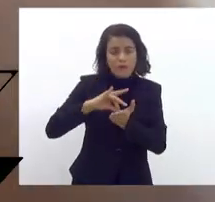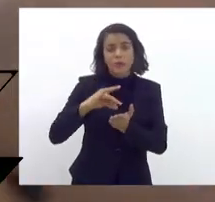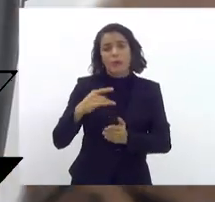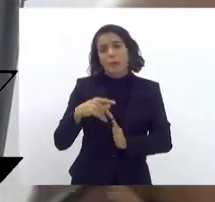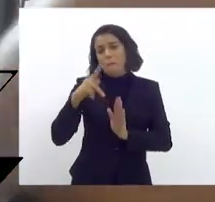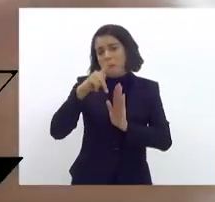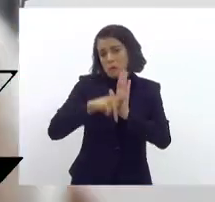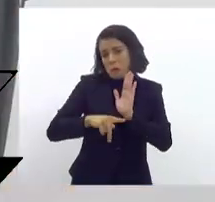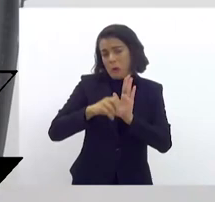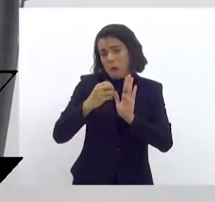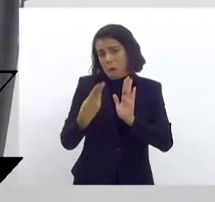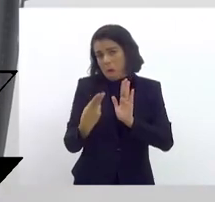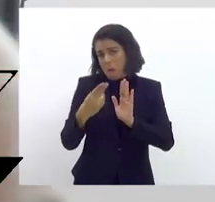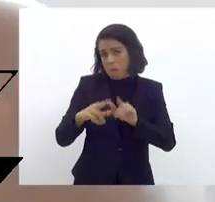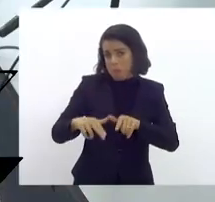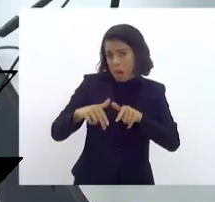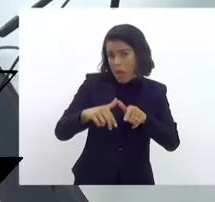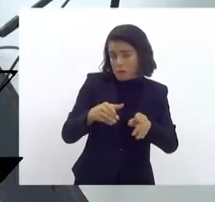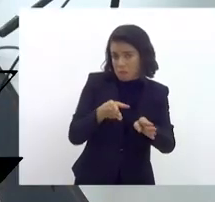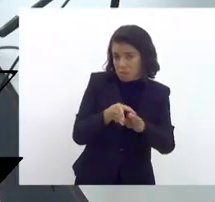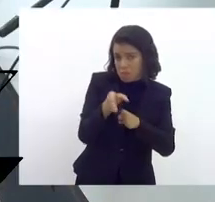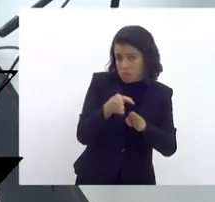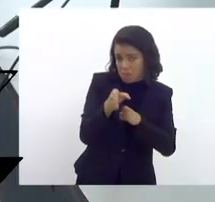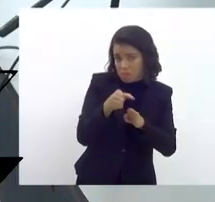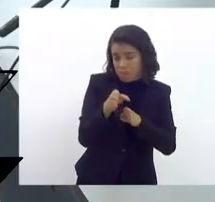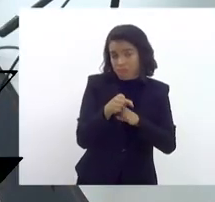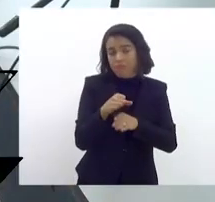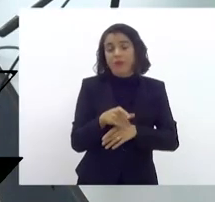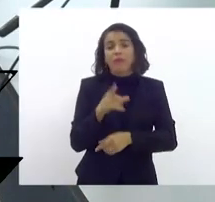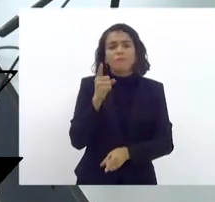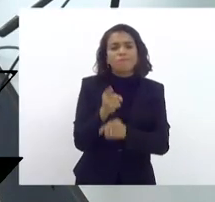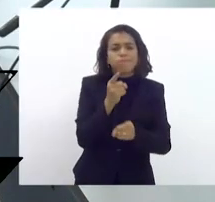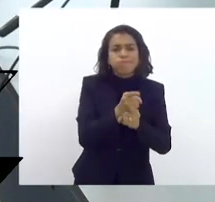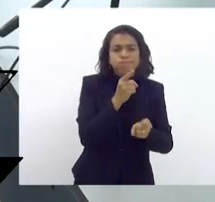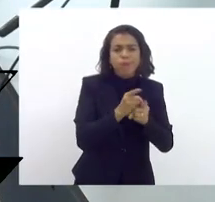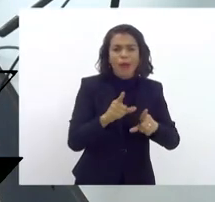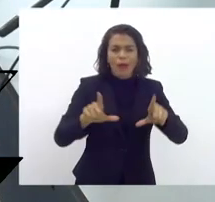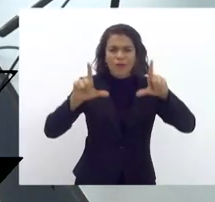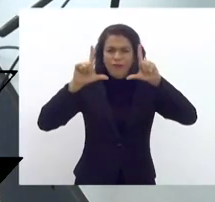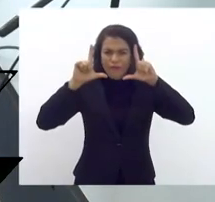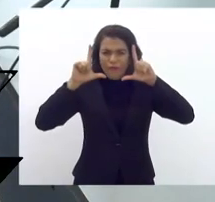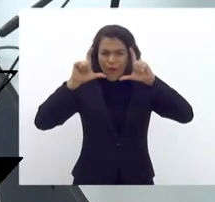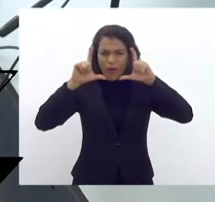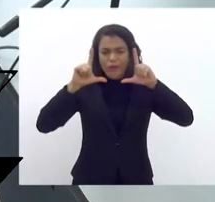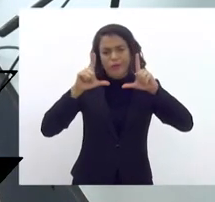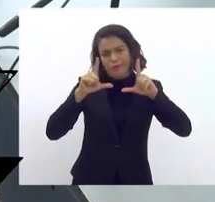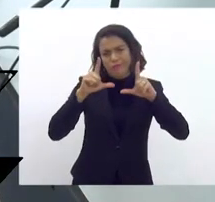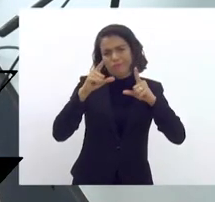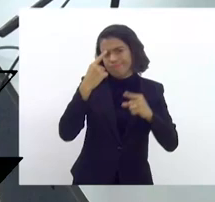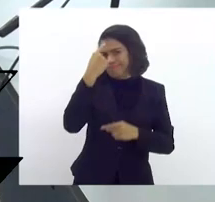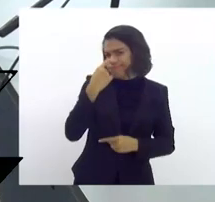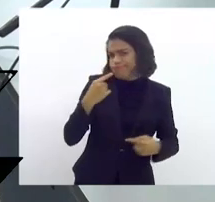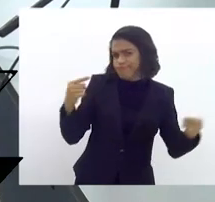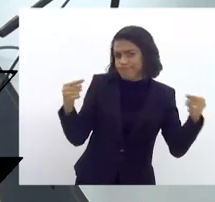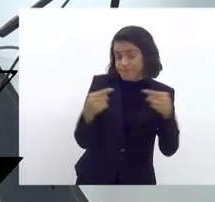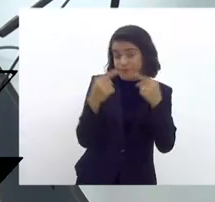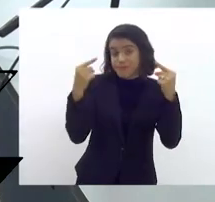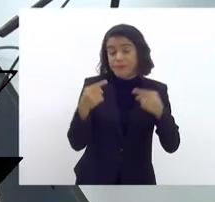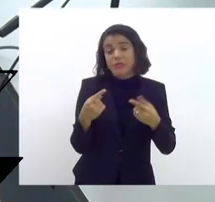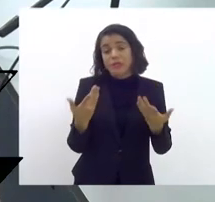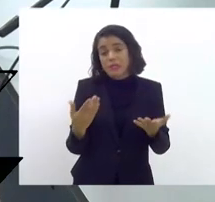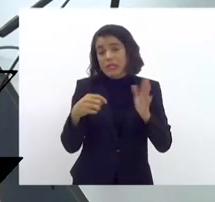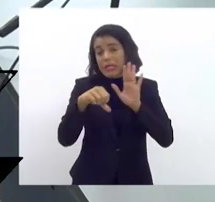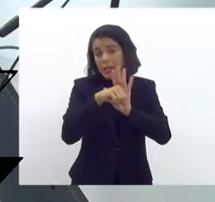ou Atos normativos que fundamentam o reconhecimento fotográfico como método de produção de prova então a conclusão